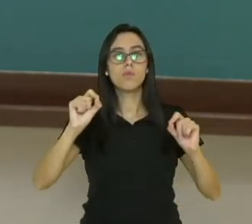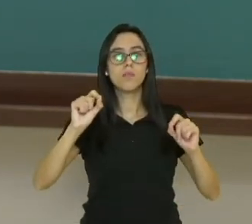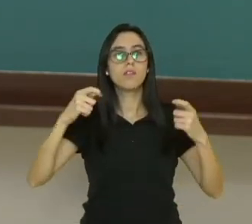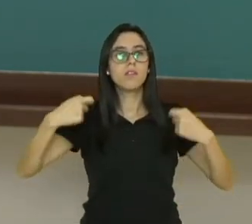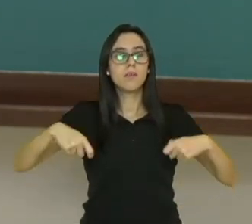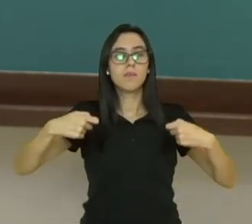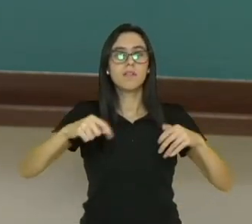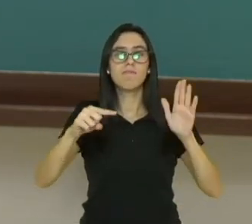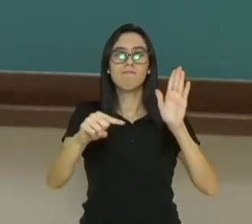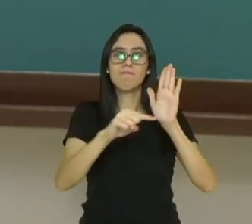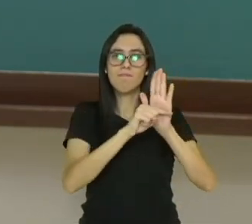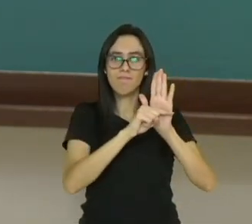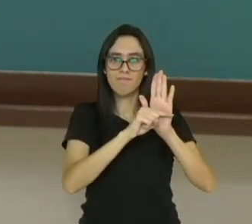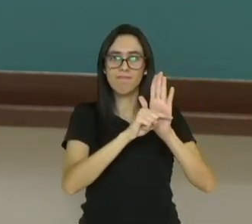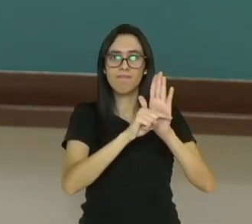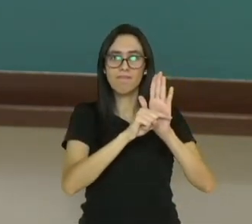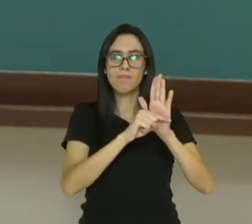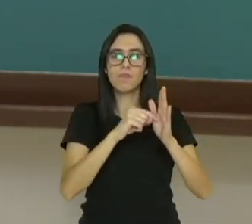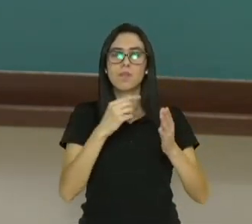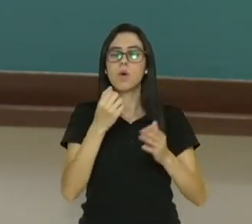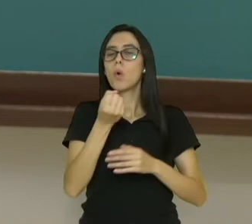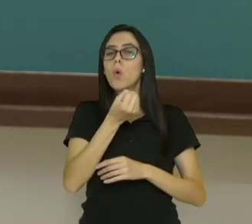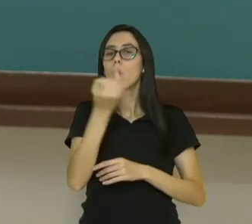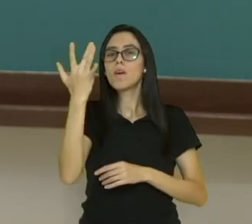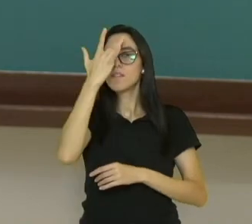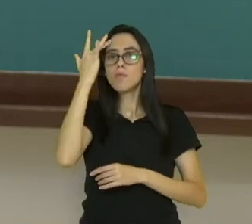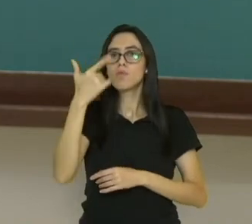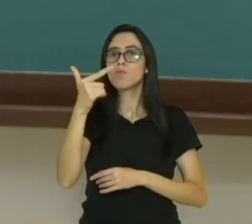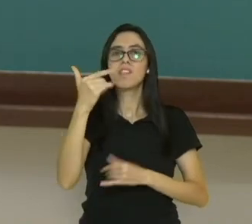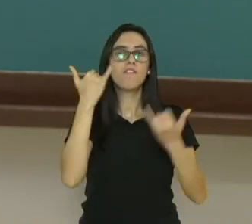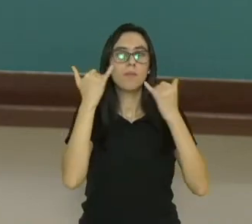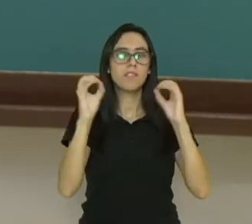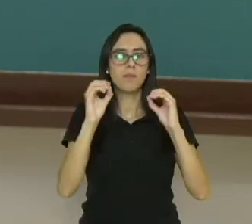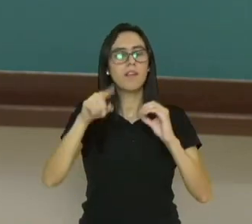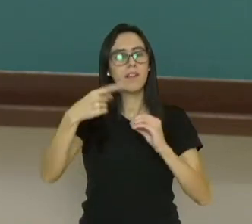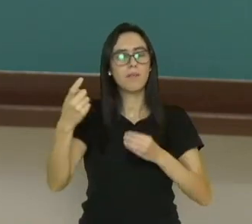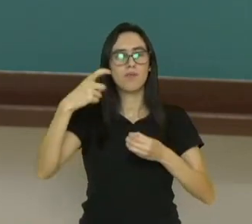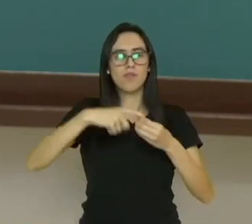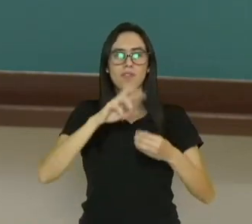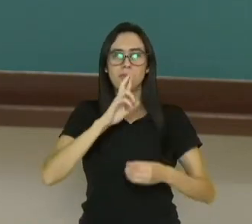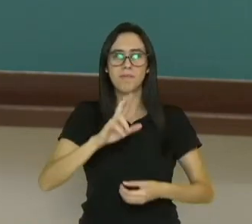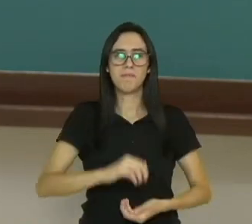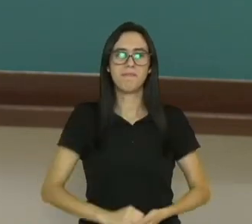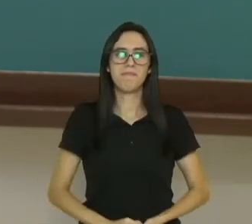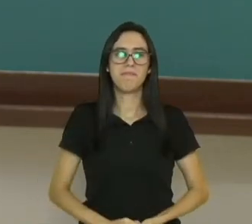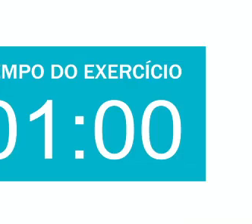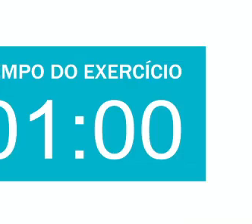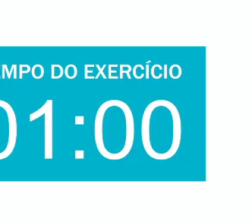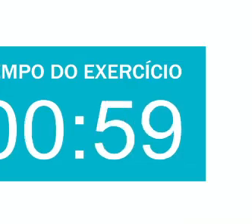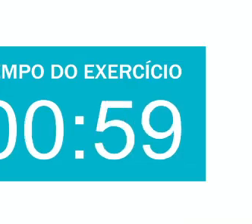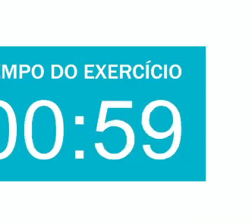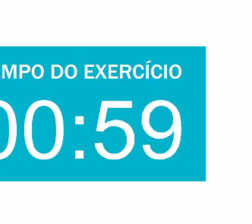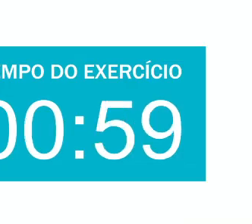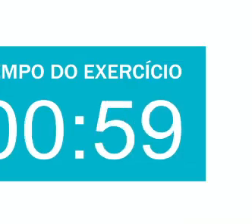Subtrair do inteiro para saber quantos ficaram sem informação. Eu já volto com a resolução.